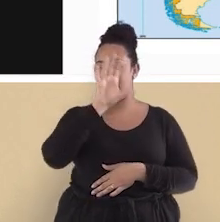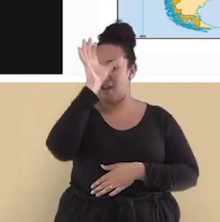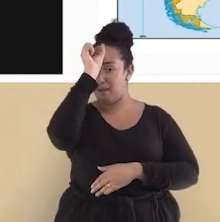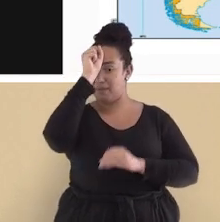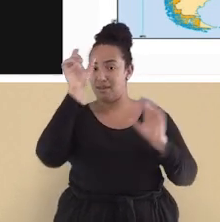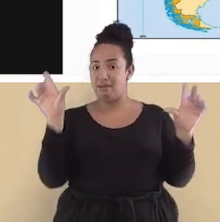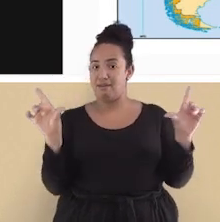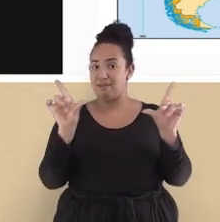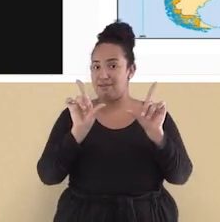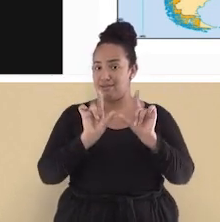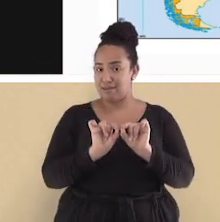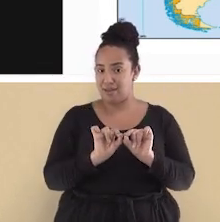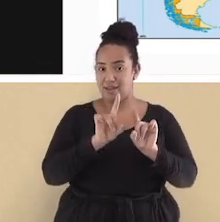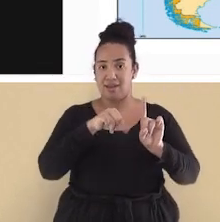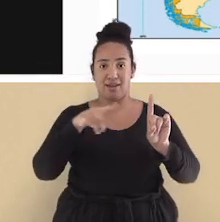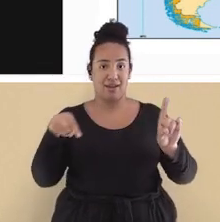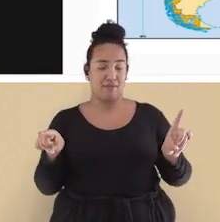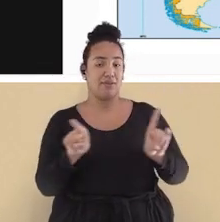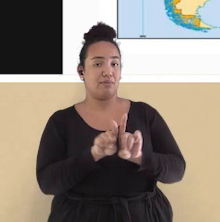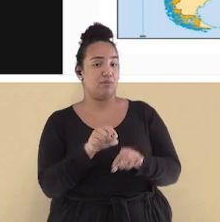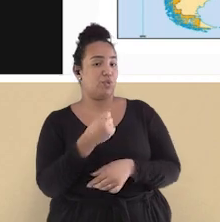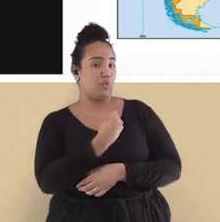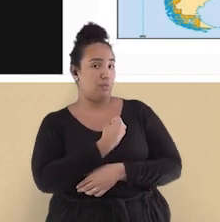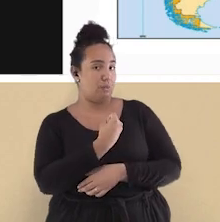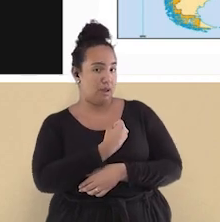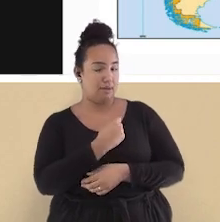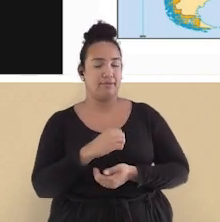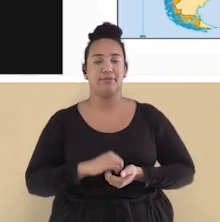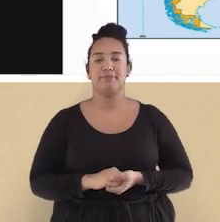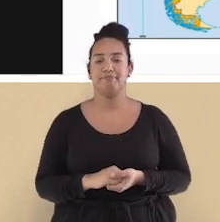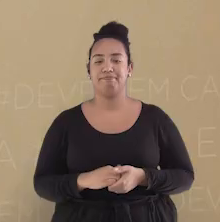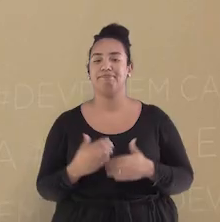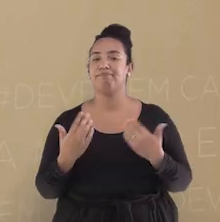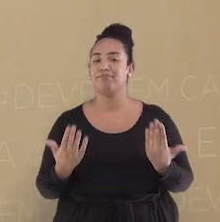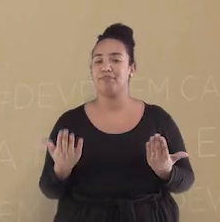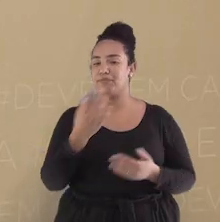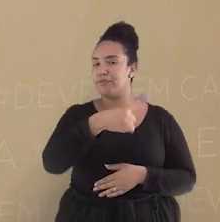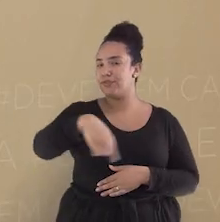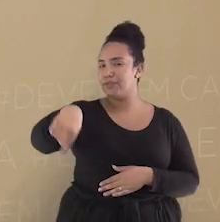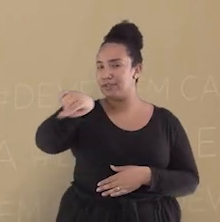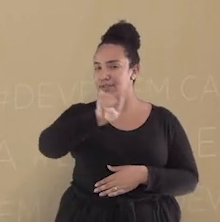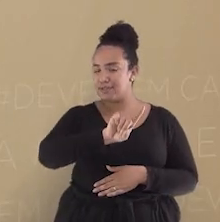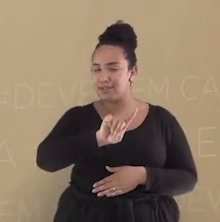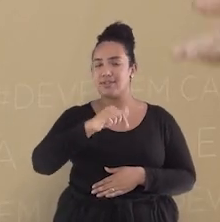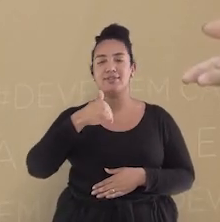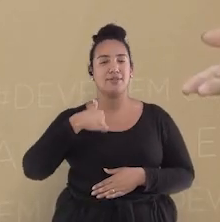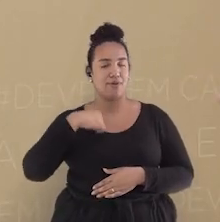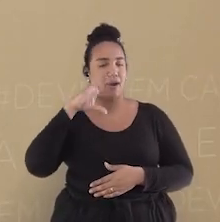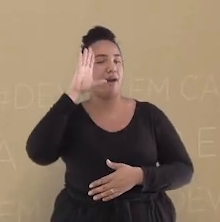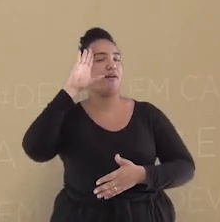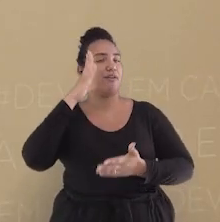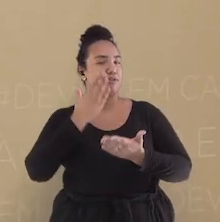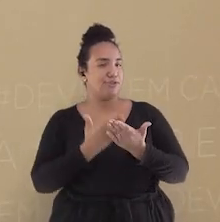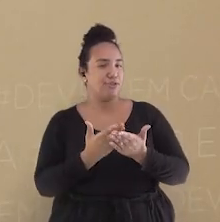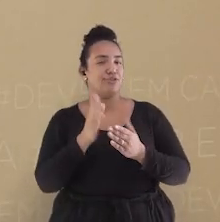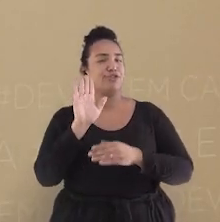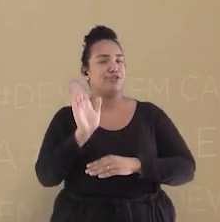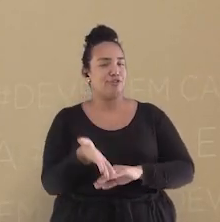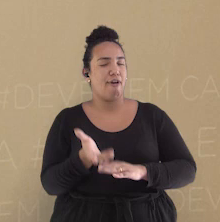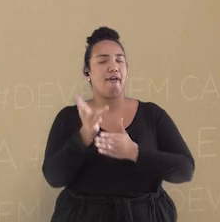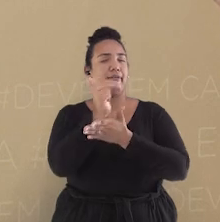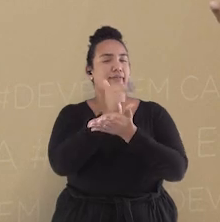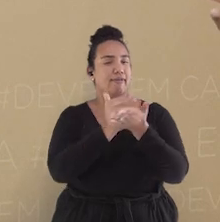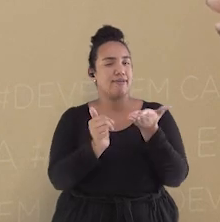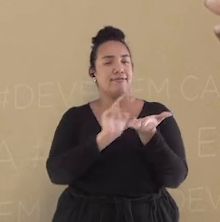hoje. Vamos aprender sobre escala gráfica e numérica. E vocês? Acredito que já fizeram